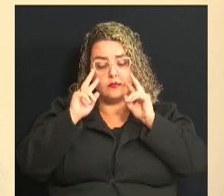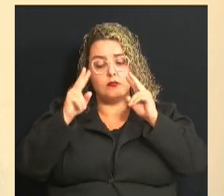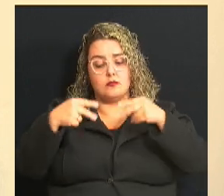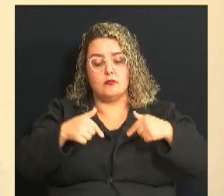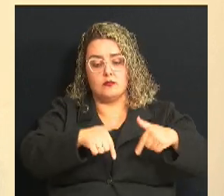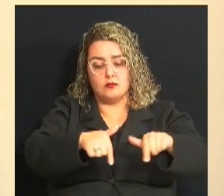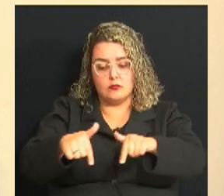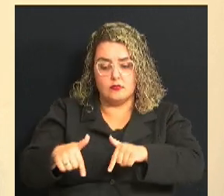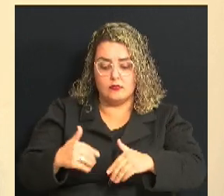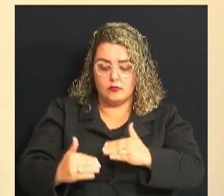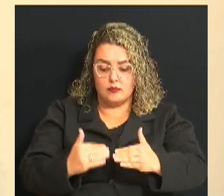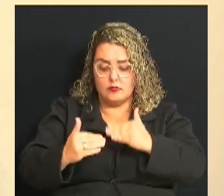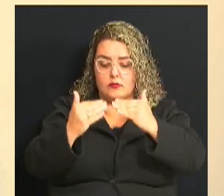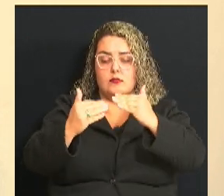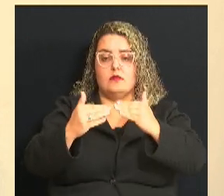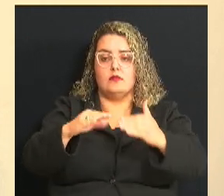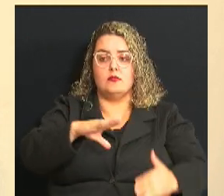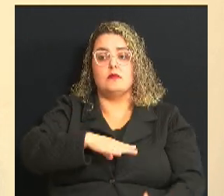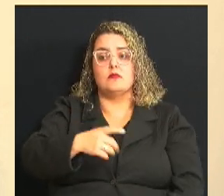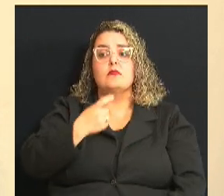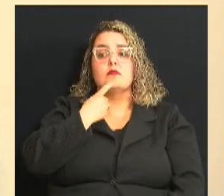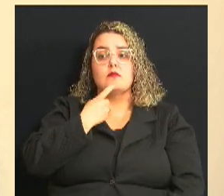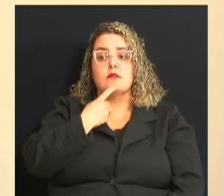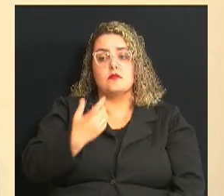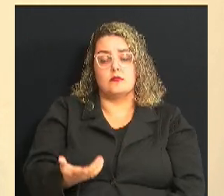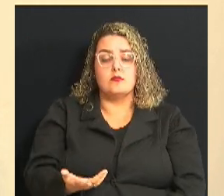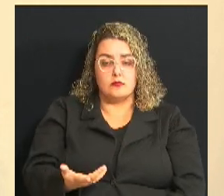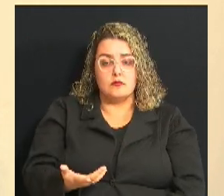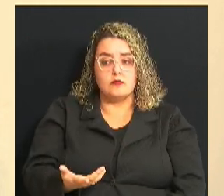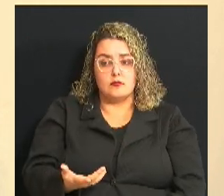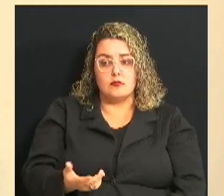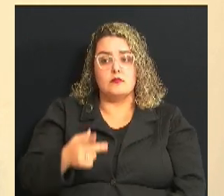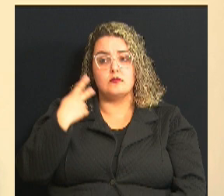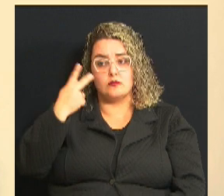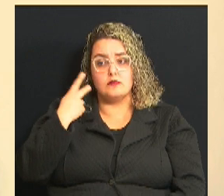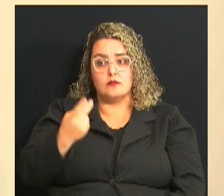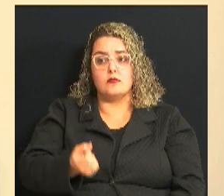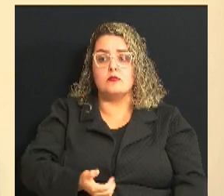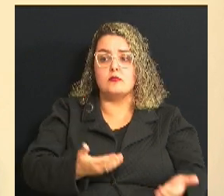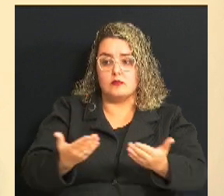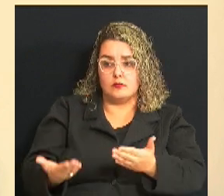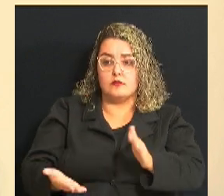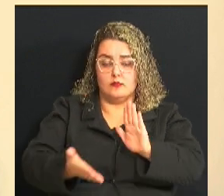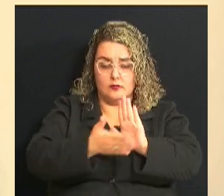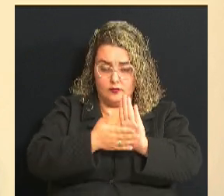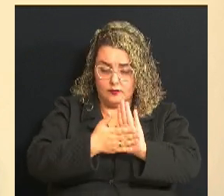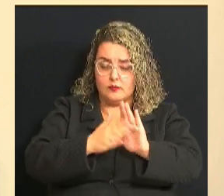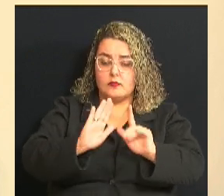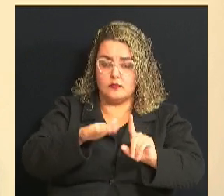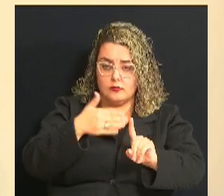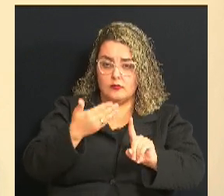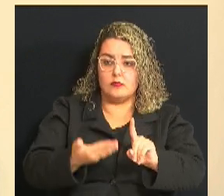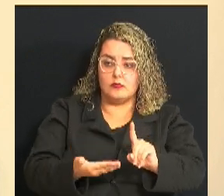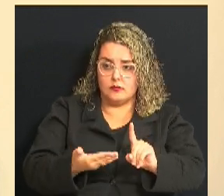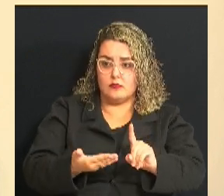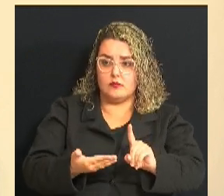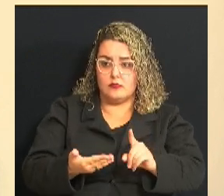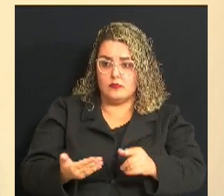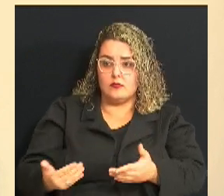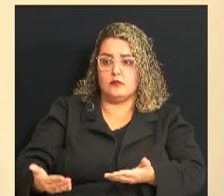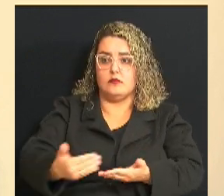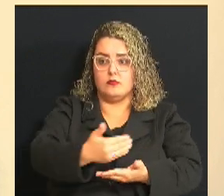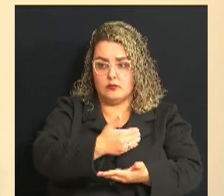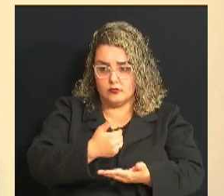para o desenvolvimento da cidade, através dos vereadores, apresenta essa proposta de homenagem, de